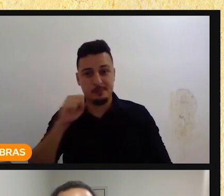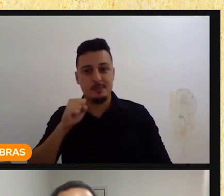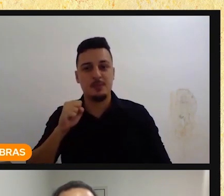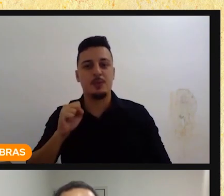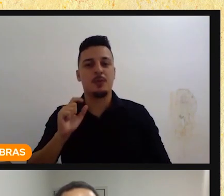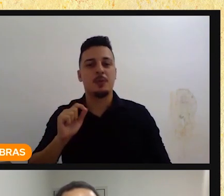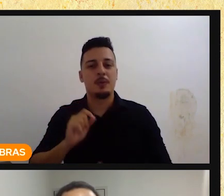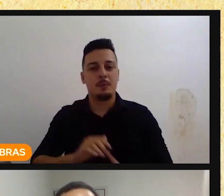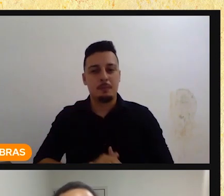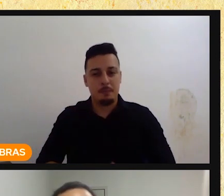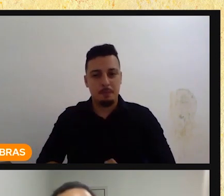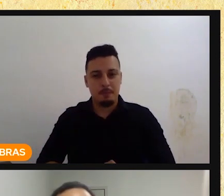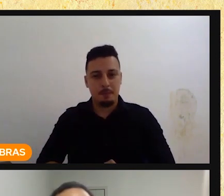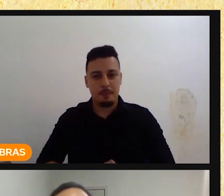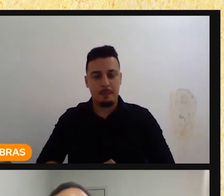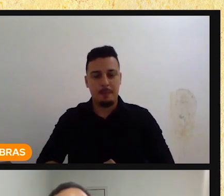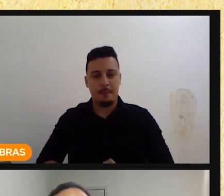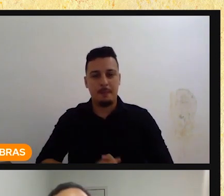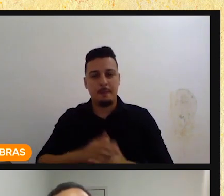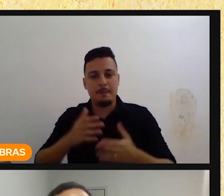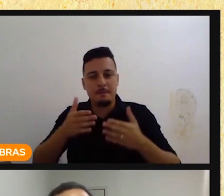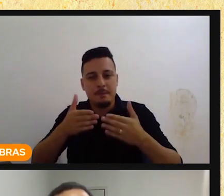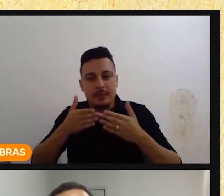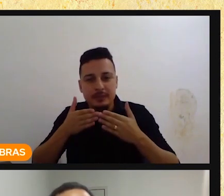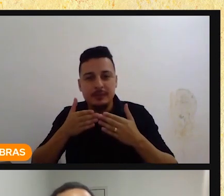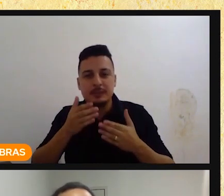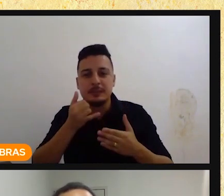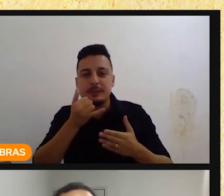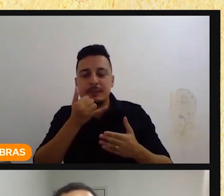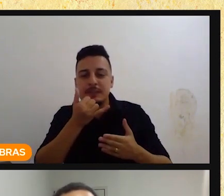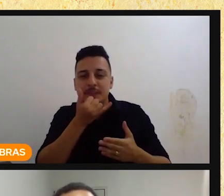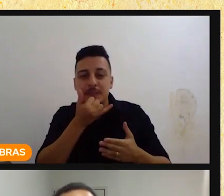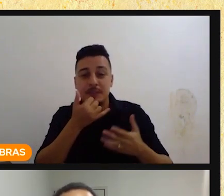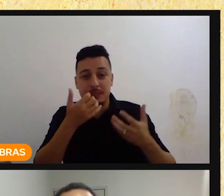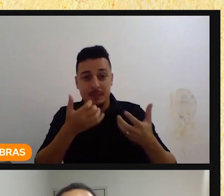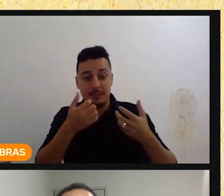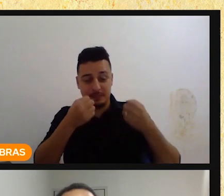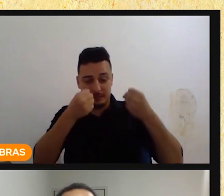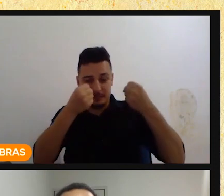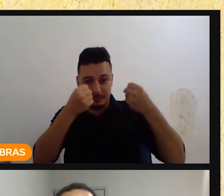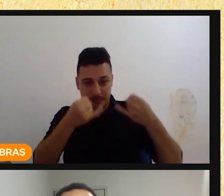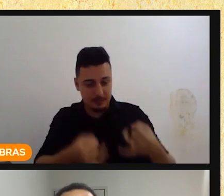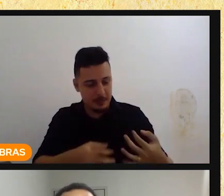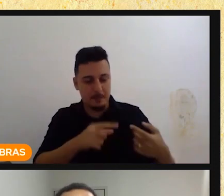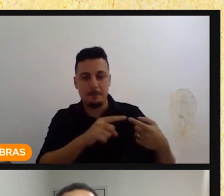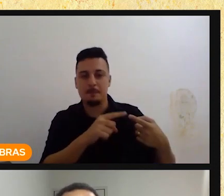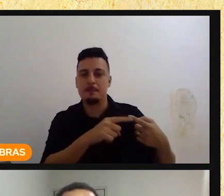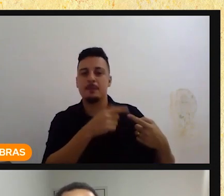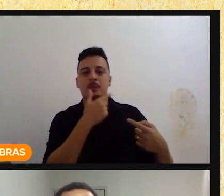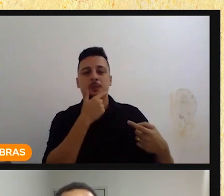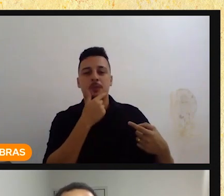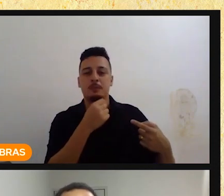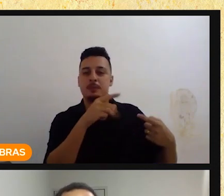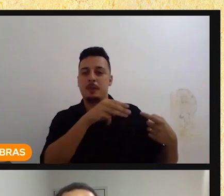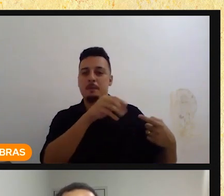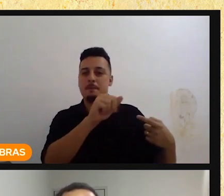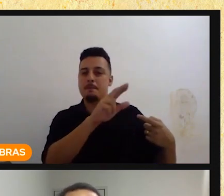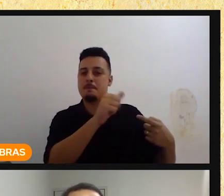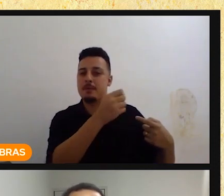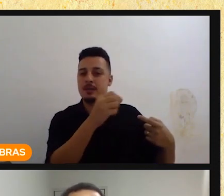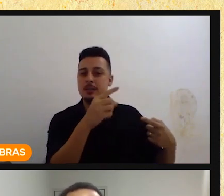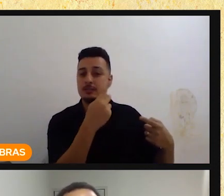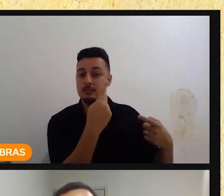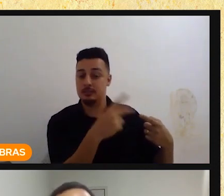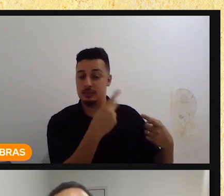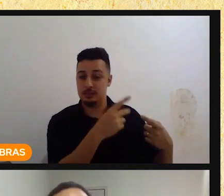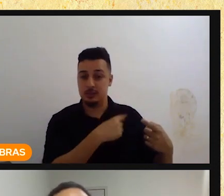Primeiro, Júlio, vou pedir licença para falar de Marão, eu sou muito fã dele também. Eu, de certa forma, também,